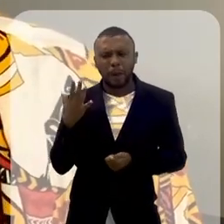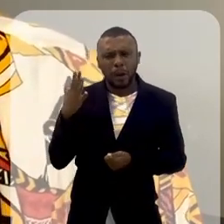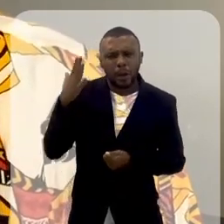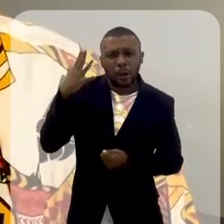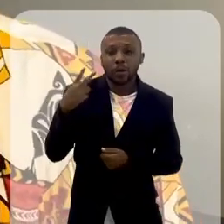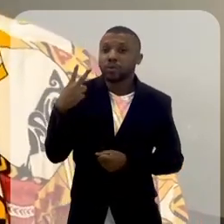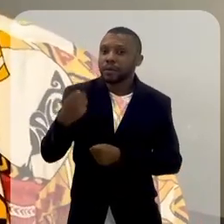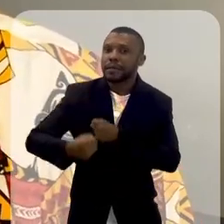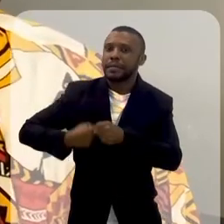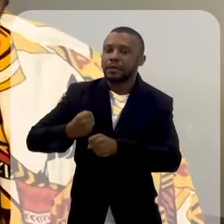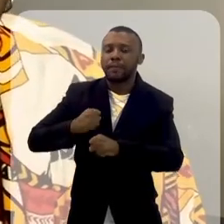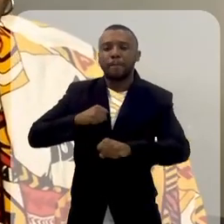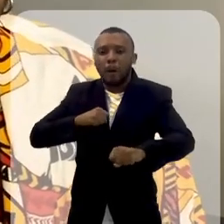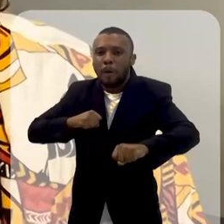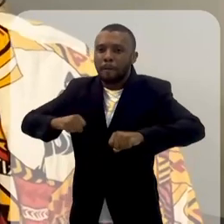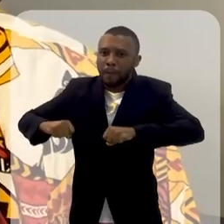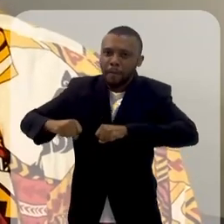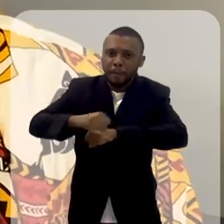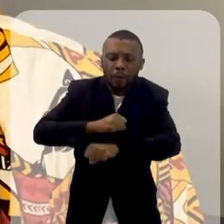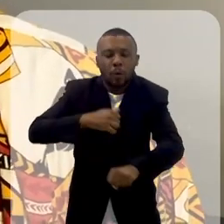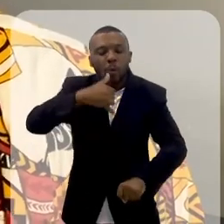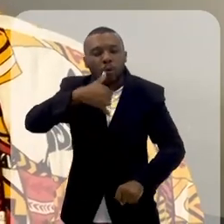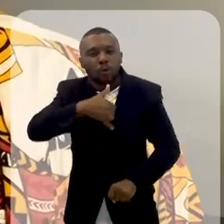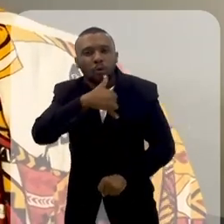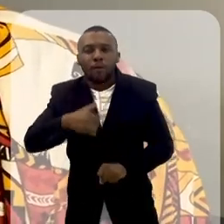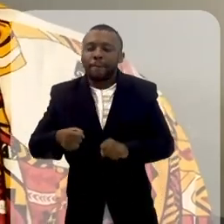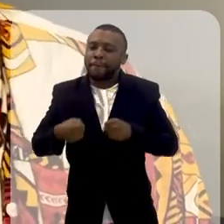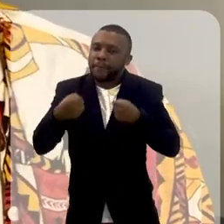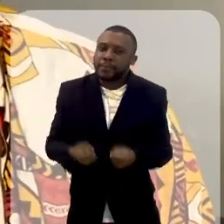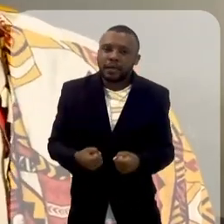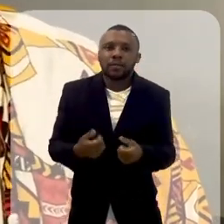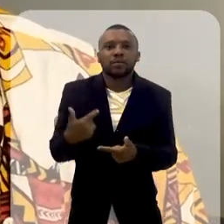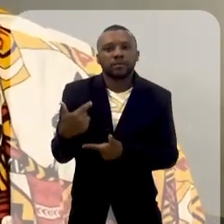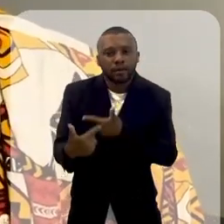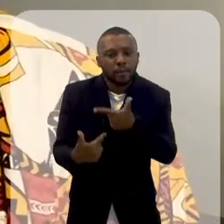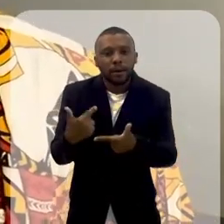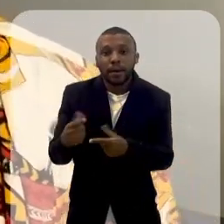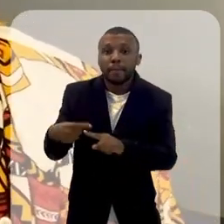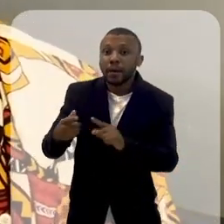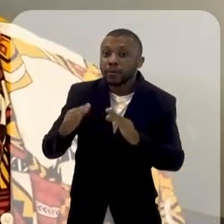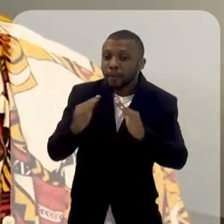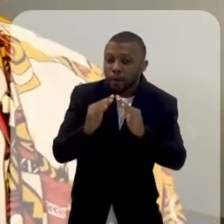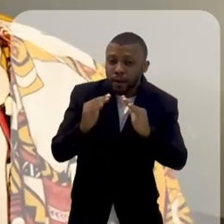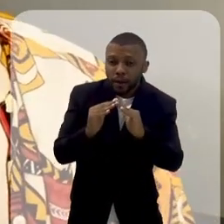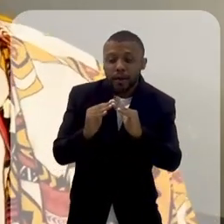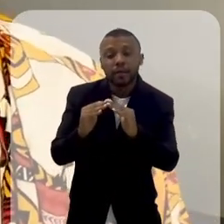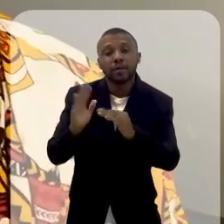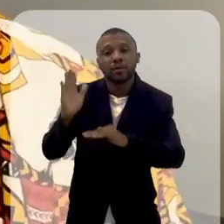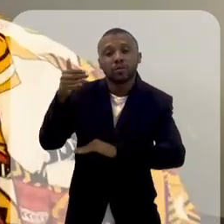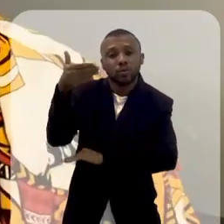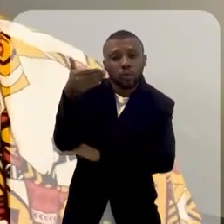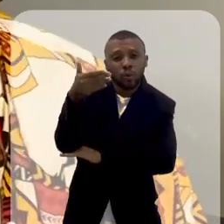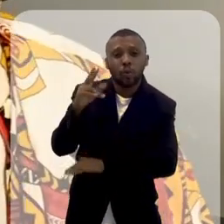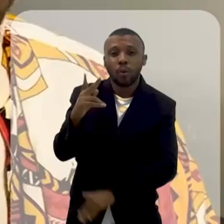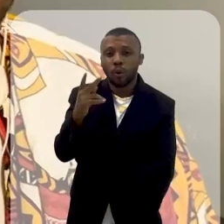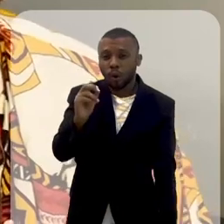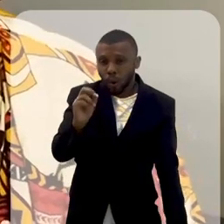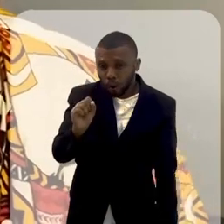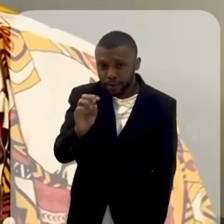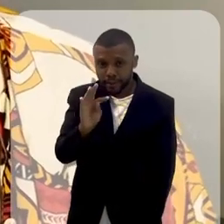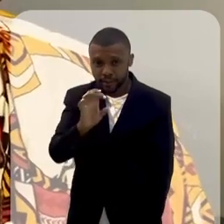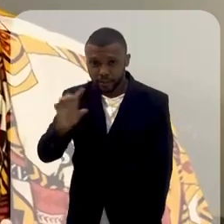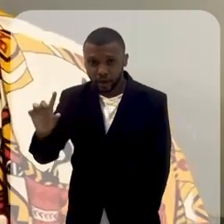foi fácil. Foram 2 anos de luta muito pesadas. Eu trabalhei e morei num porão de um hostel